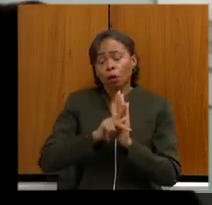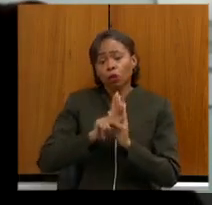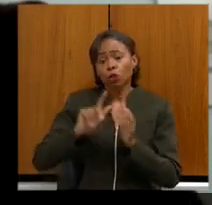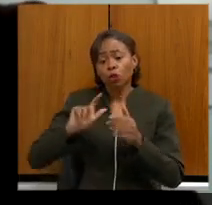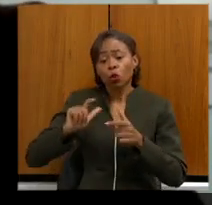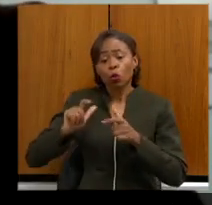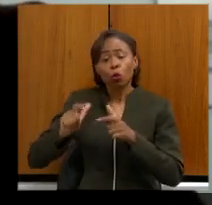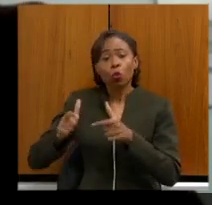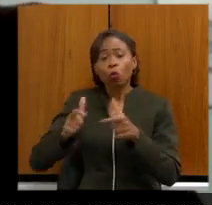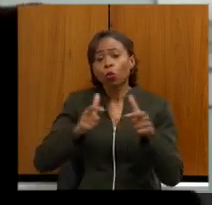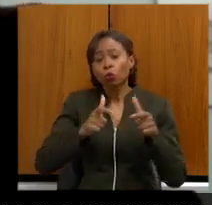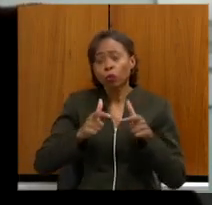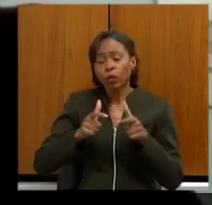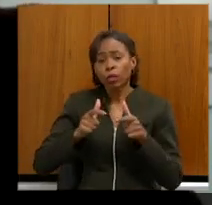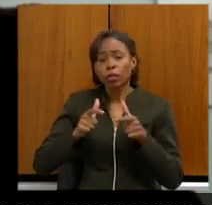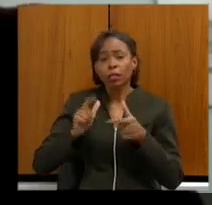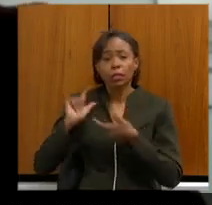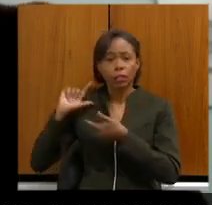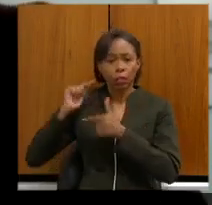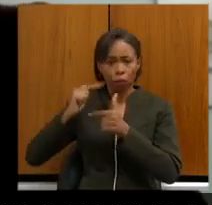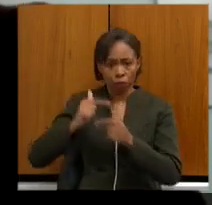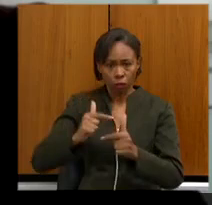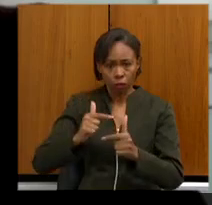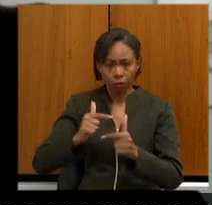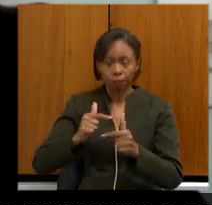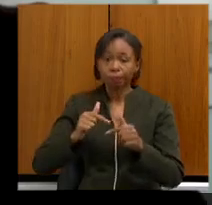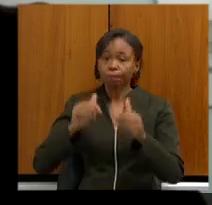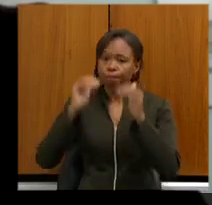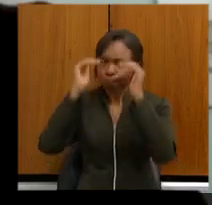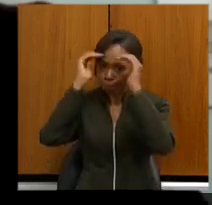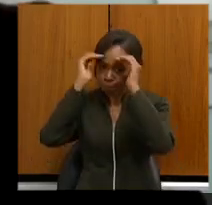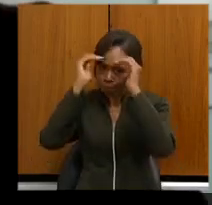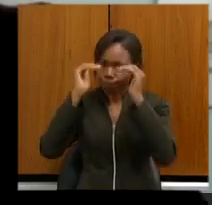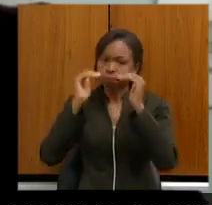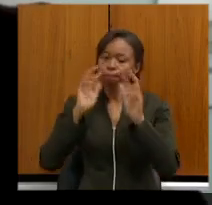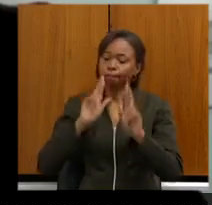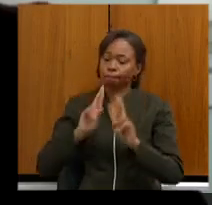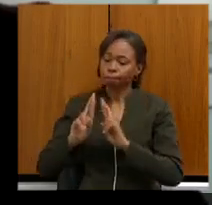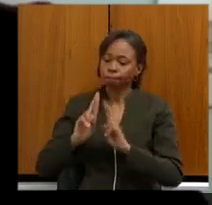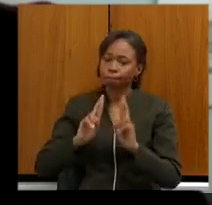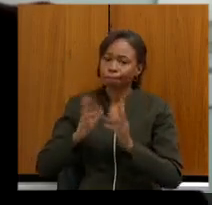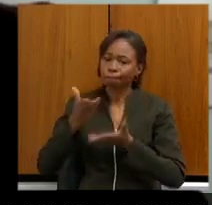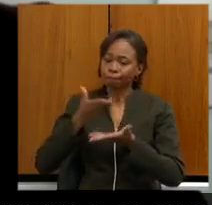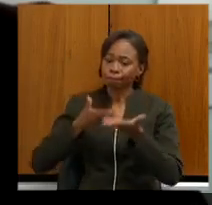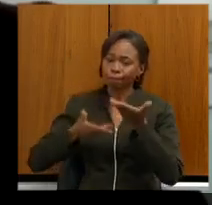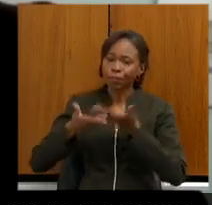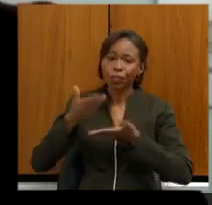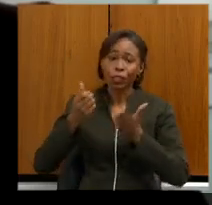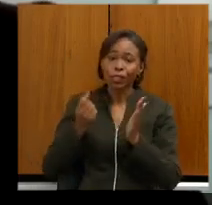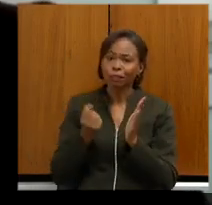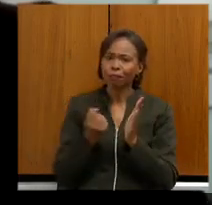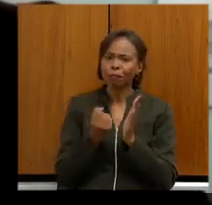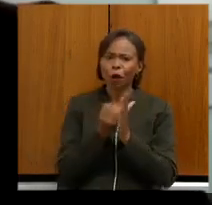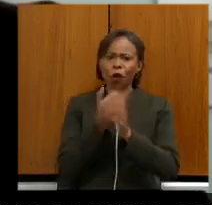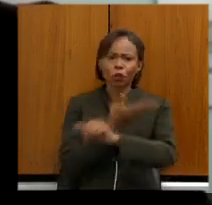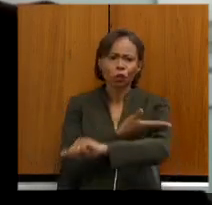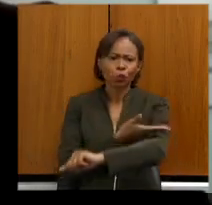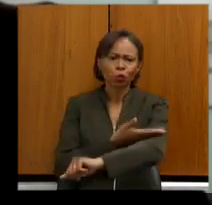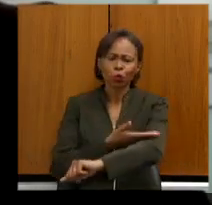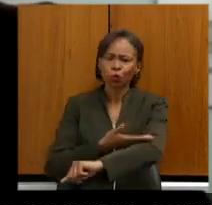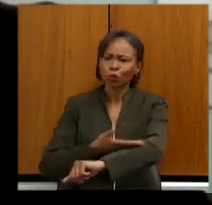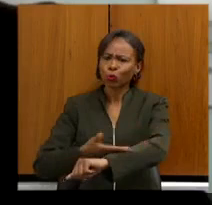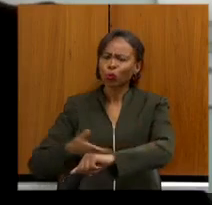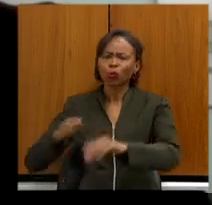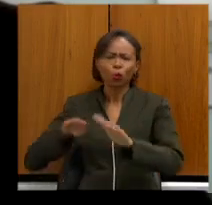nas ocupações em geral respeitar as relações místicas simbólicas ritualísticas das